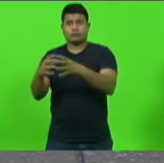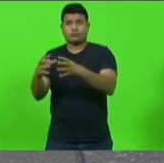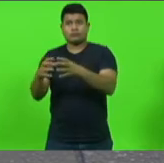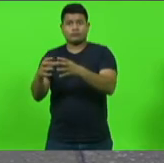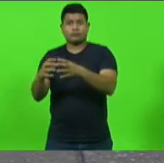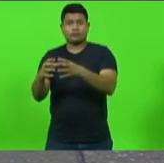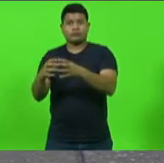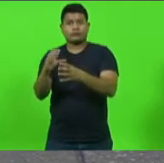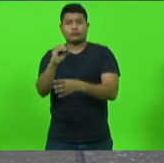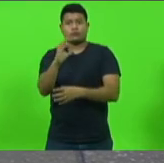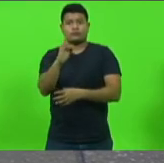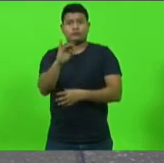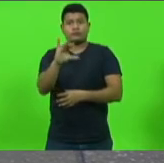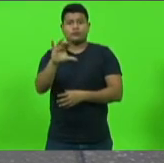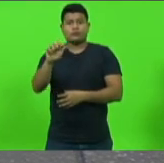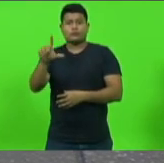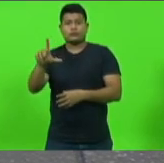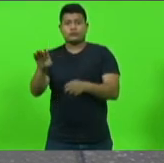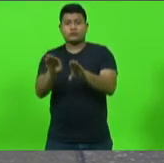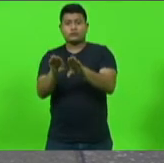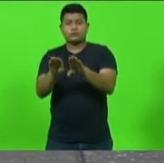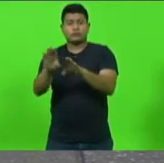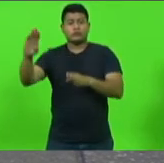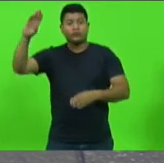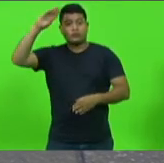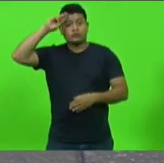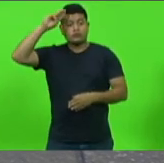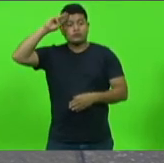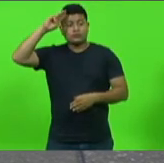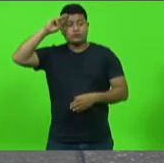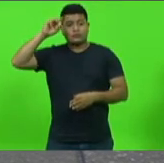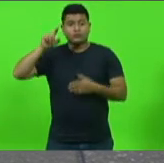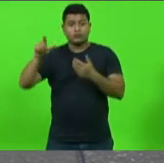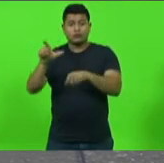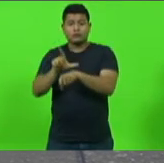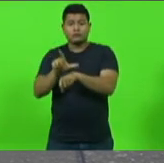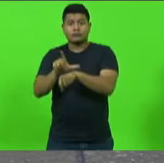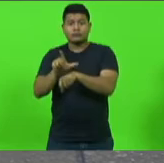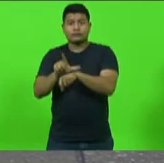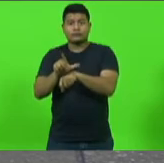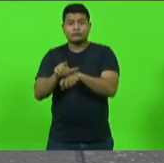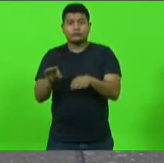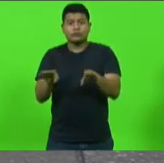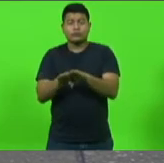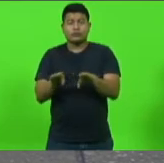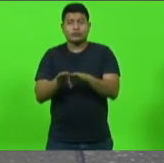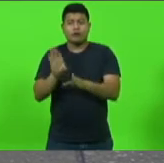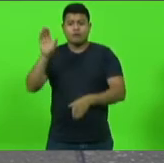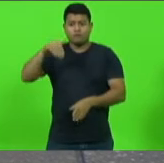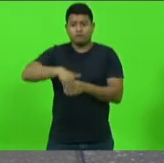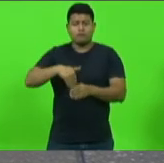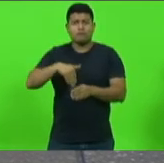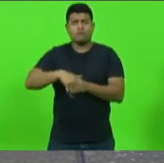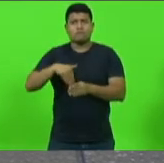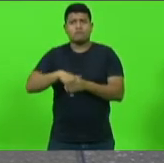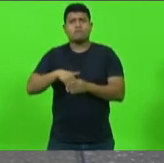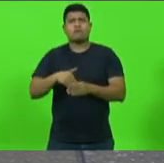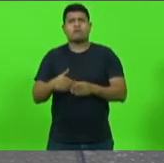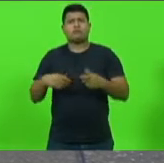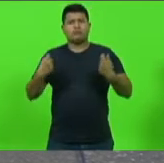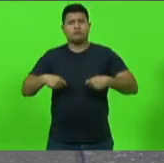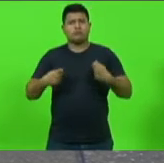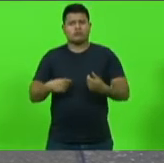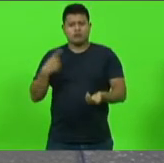praças em Lages, dizendo, vote de acordo com o acordo